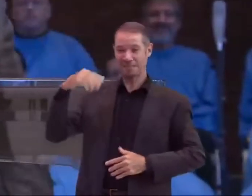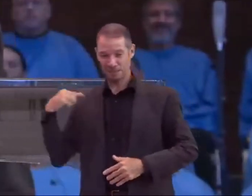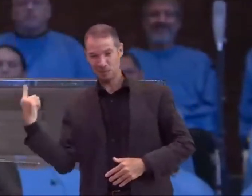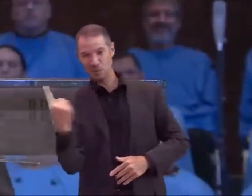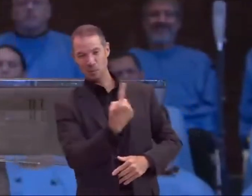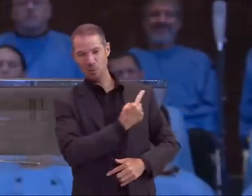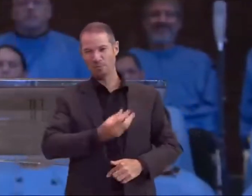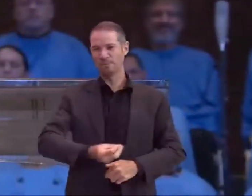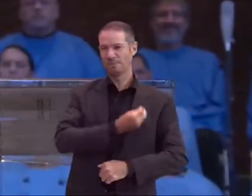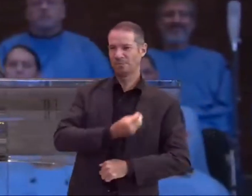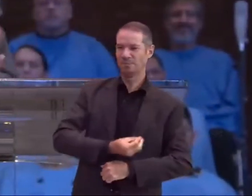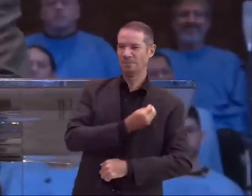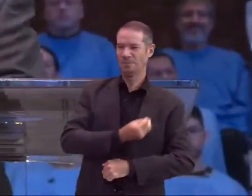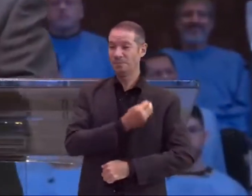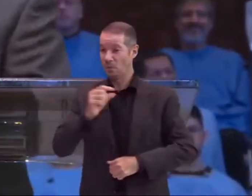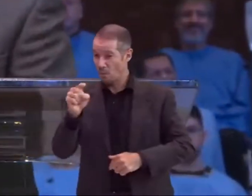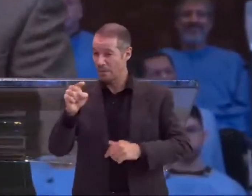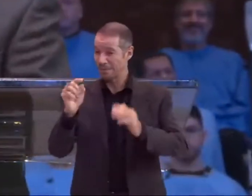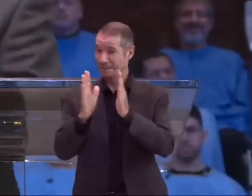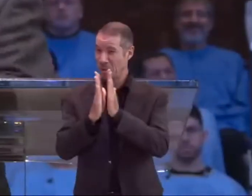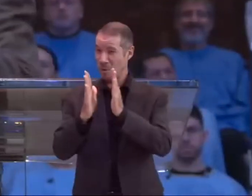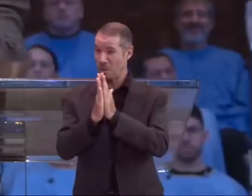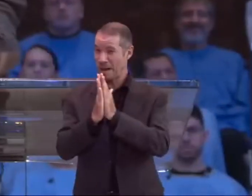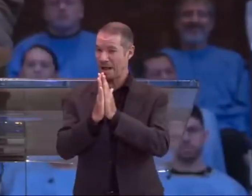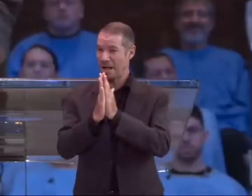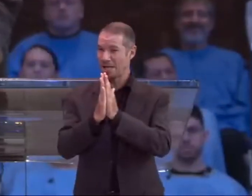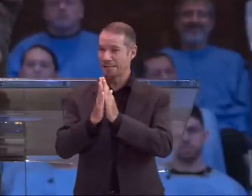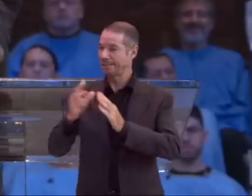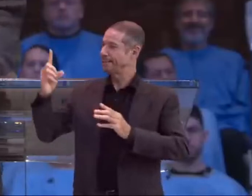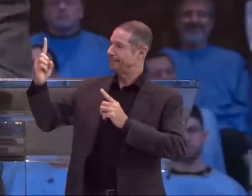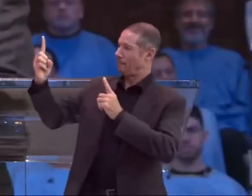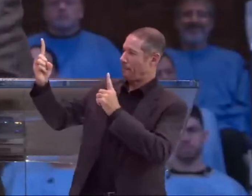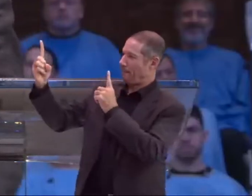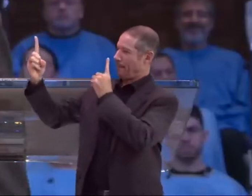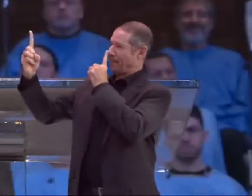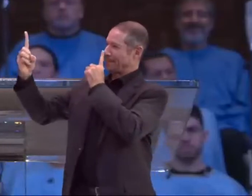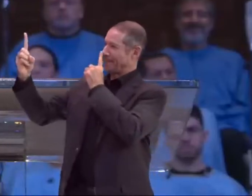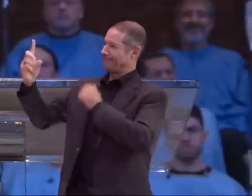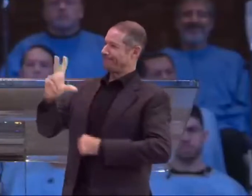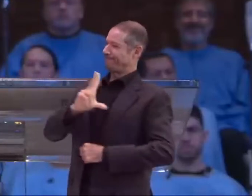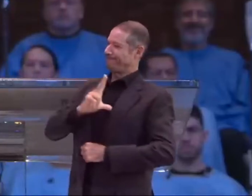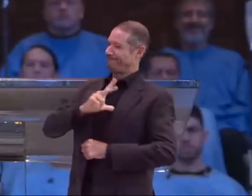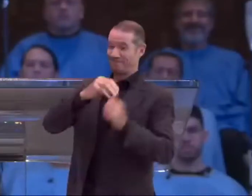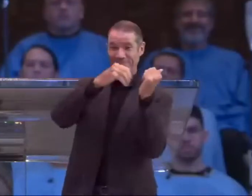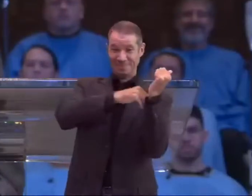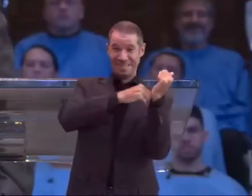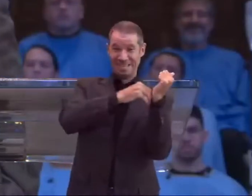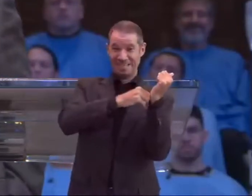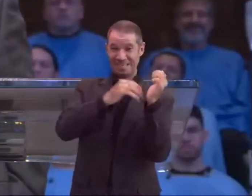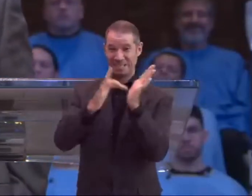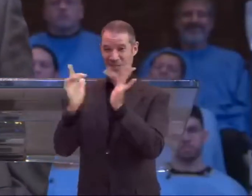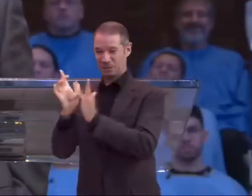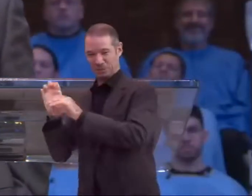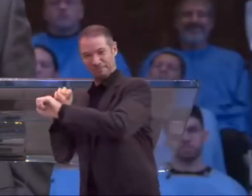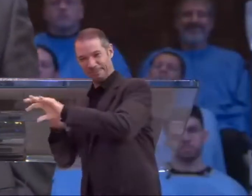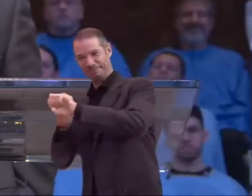a nossa vida. Quando você orar, busque intimidade com Deus. É isso que Ele está